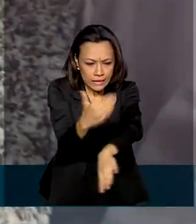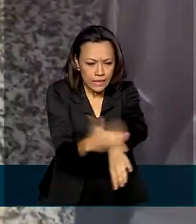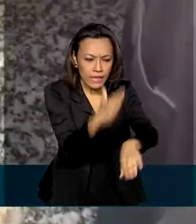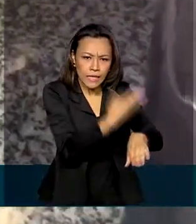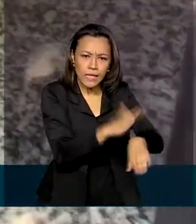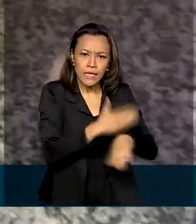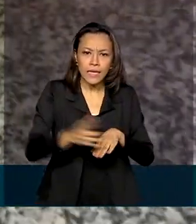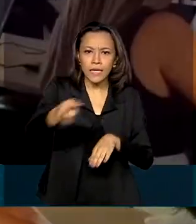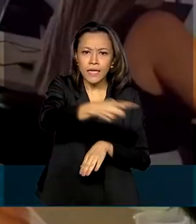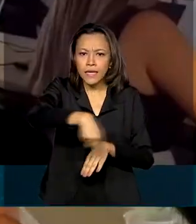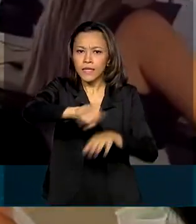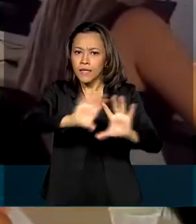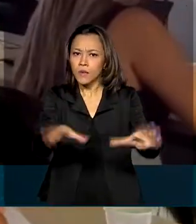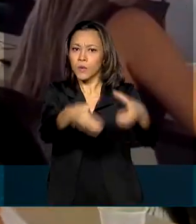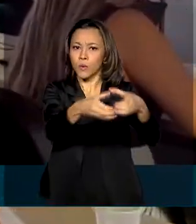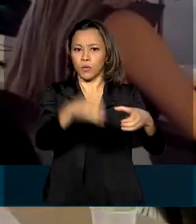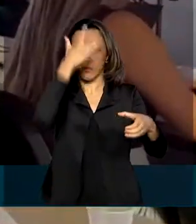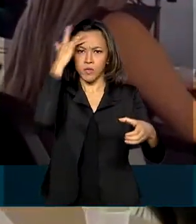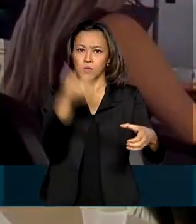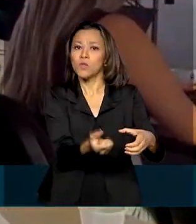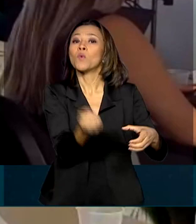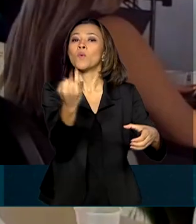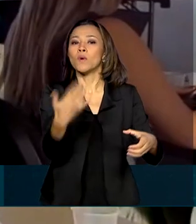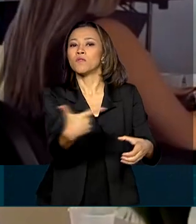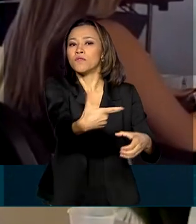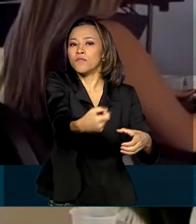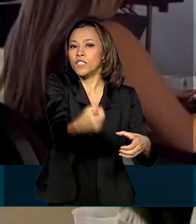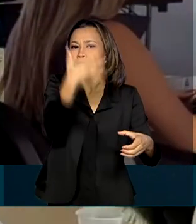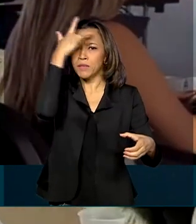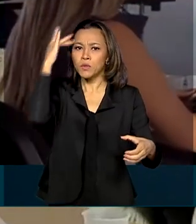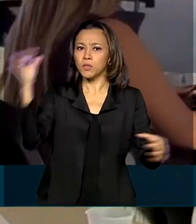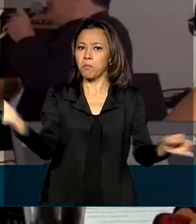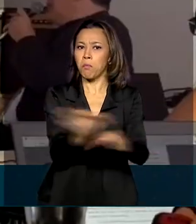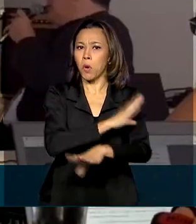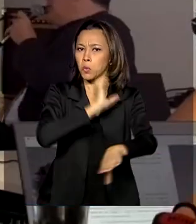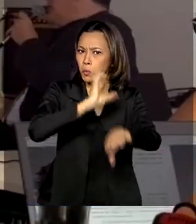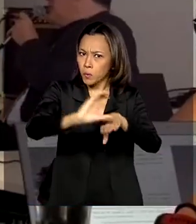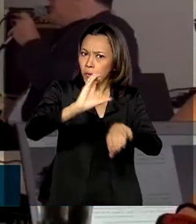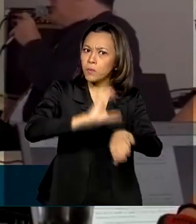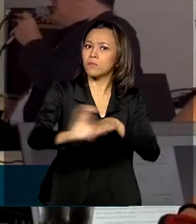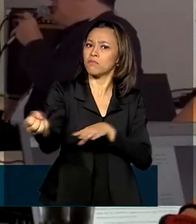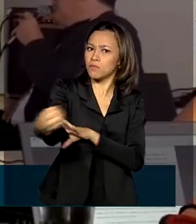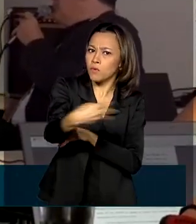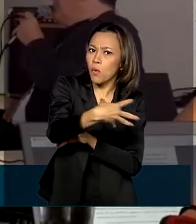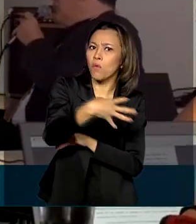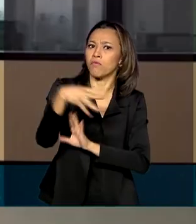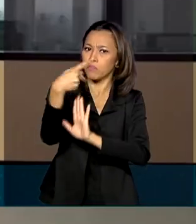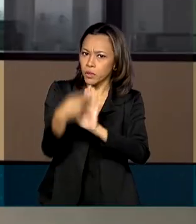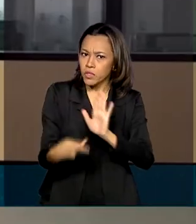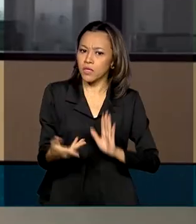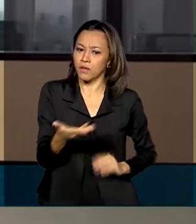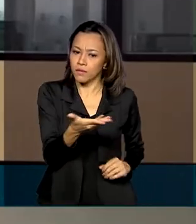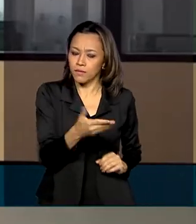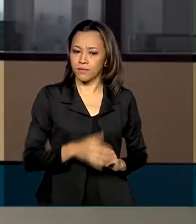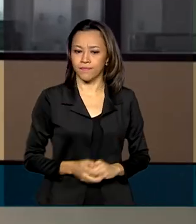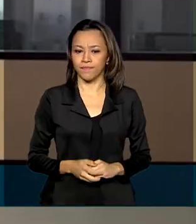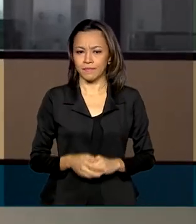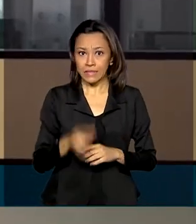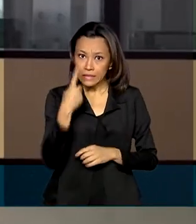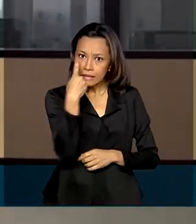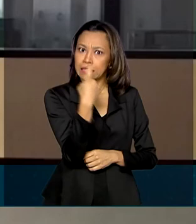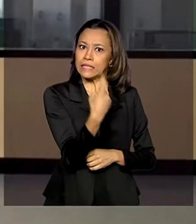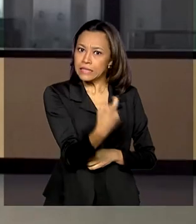de peritos. Mais 20 profissionais acabam de fazer o curso do novo projeto Minerva. Está sendo muito